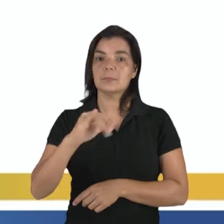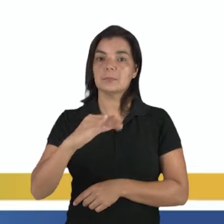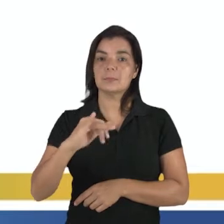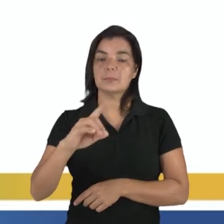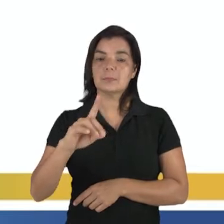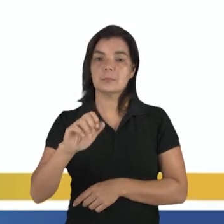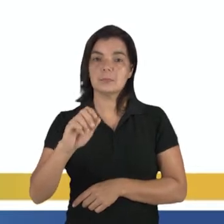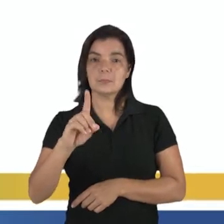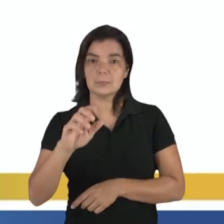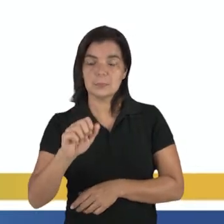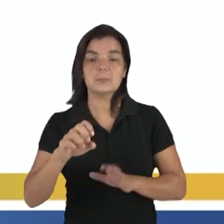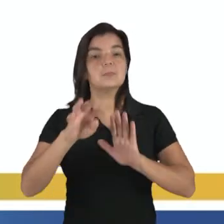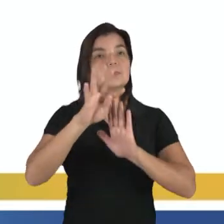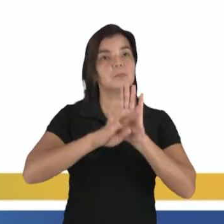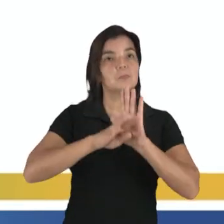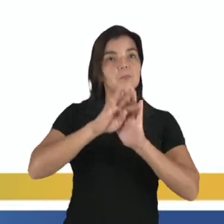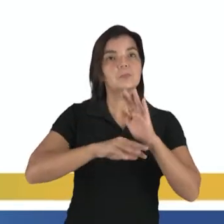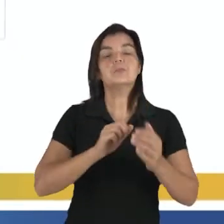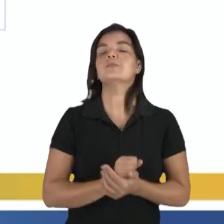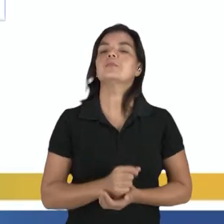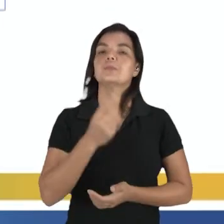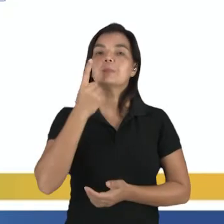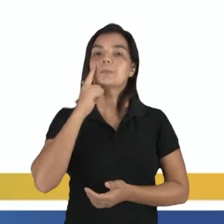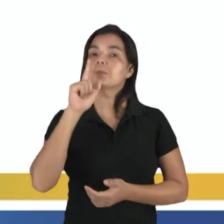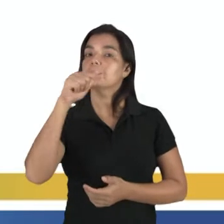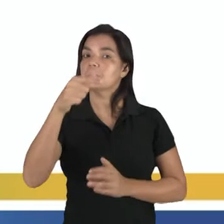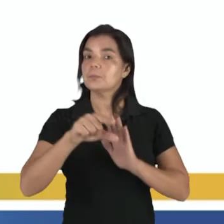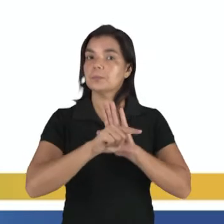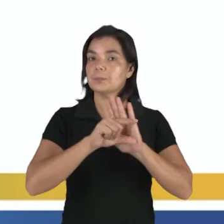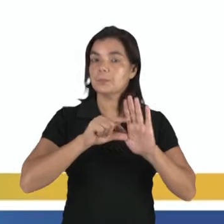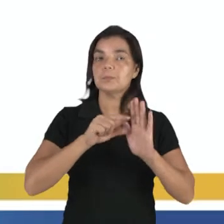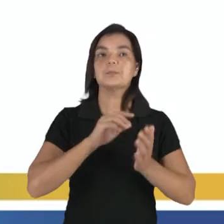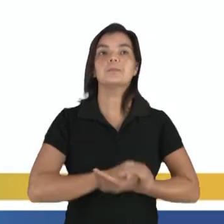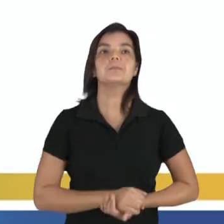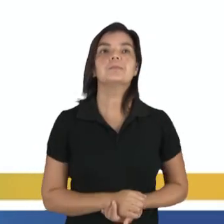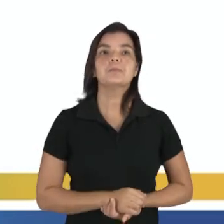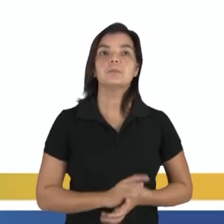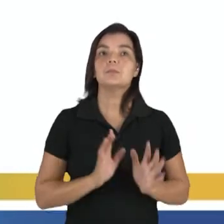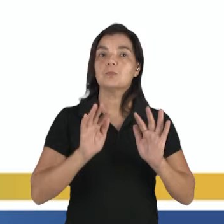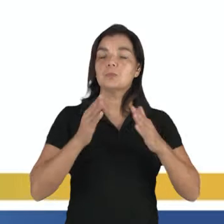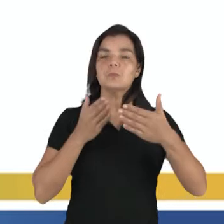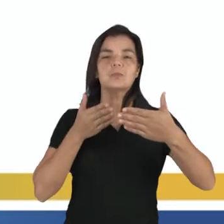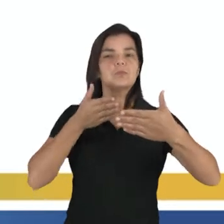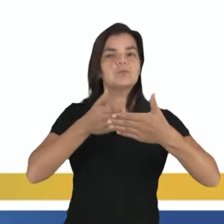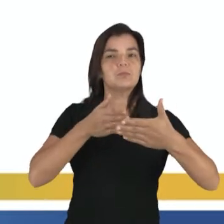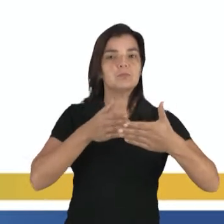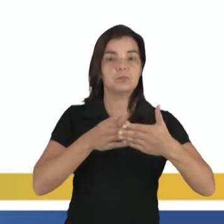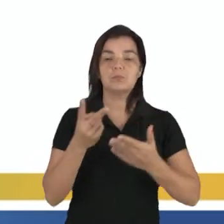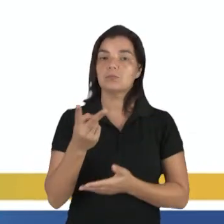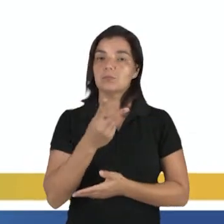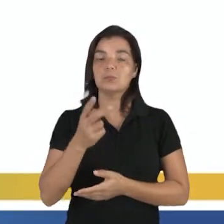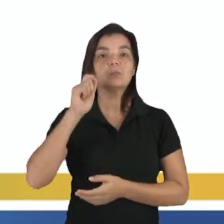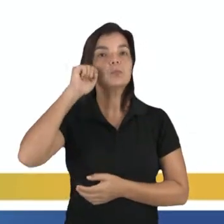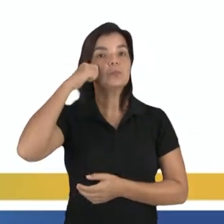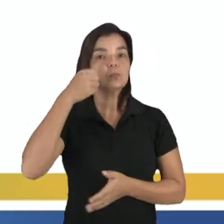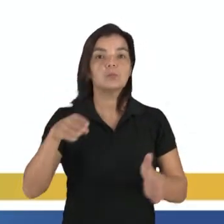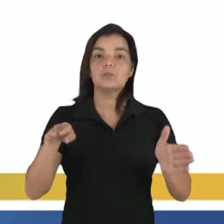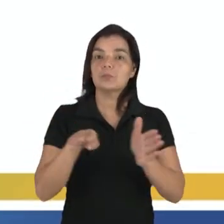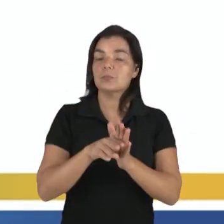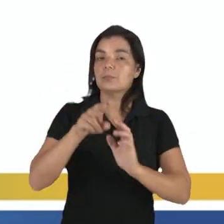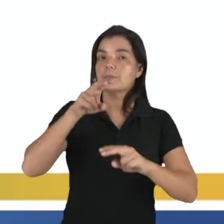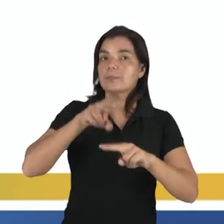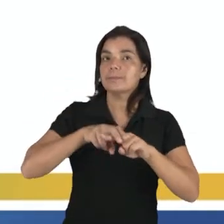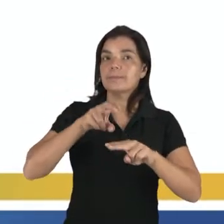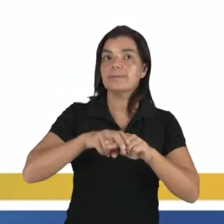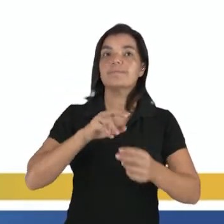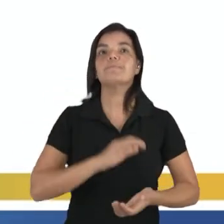texto. Vejamos o próximo parágrafo. Ao fundo do botequim, um casal de pretos acaba de